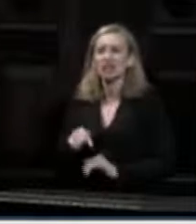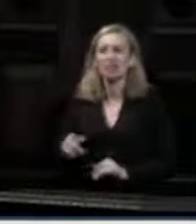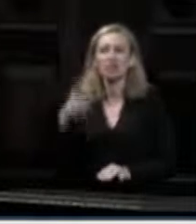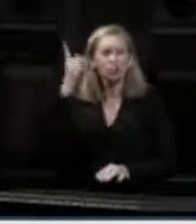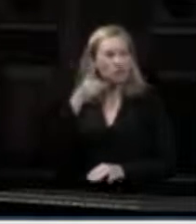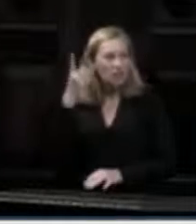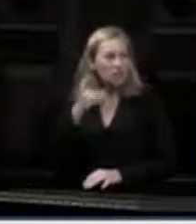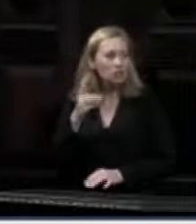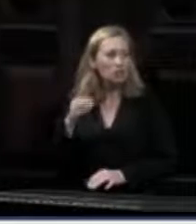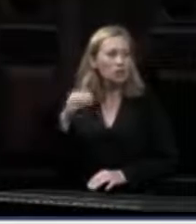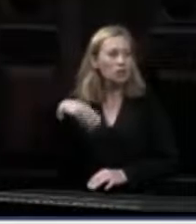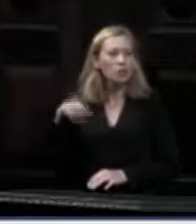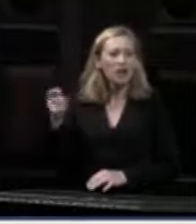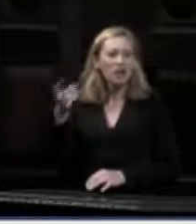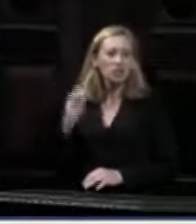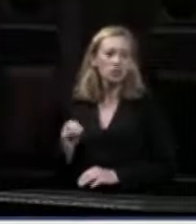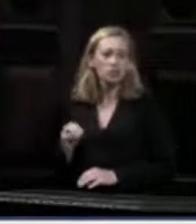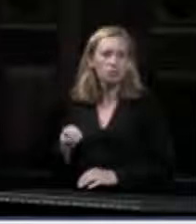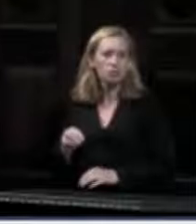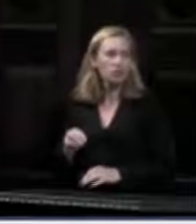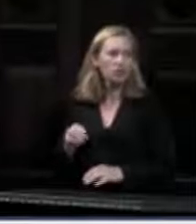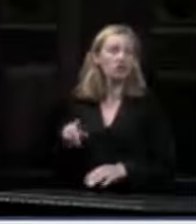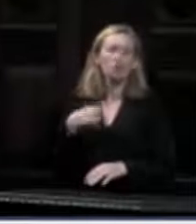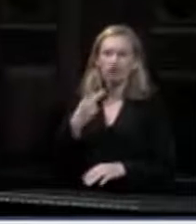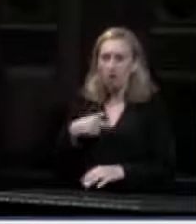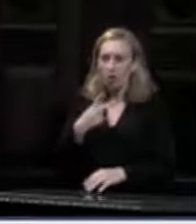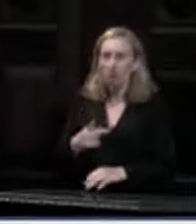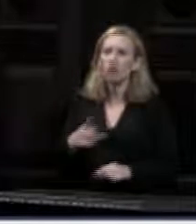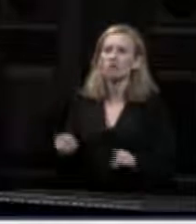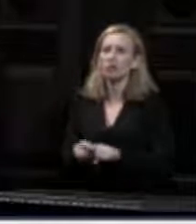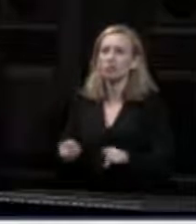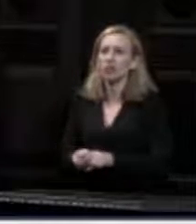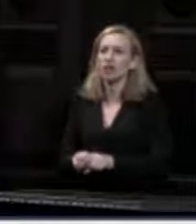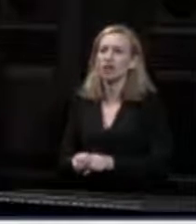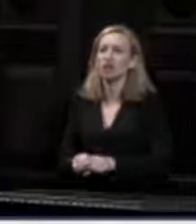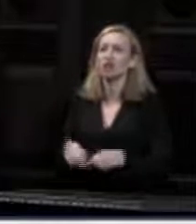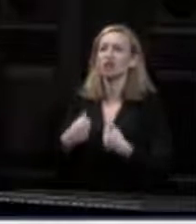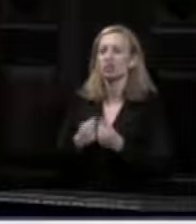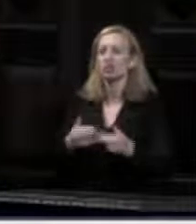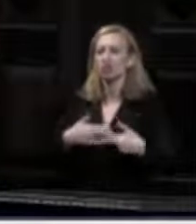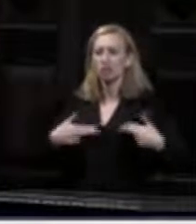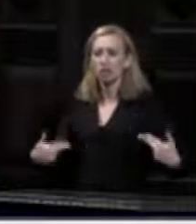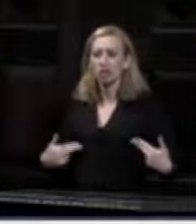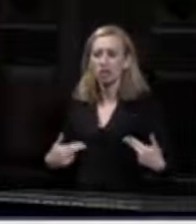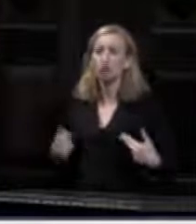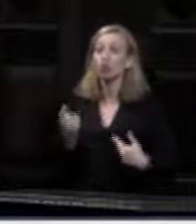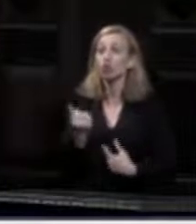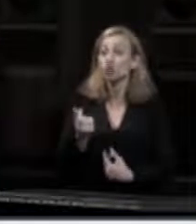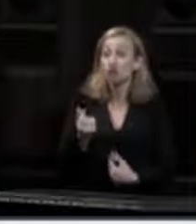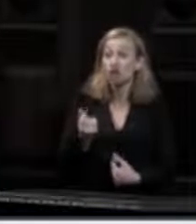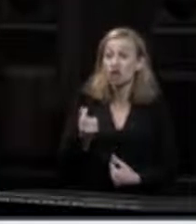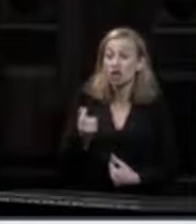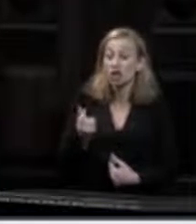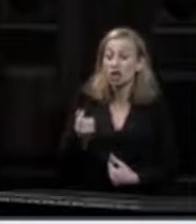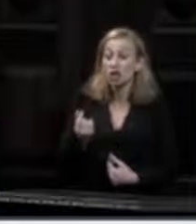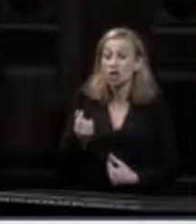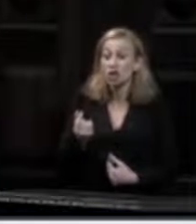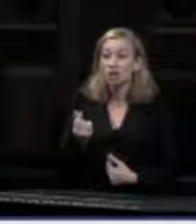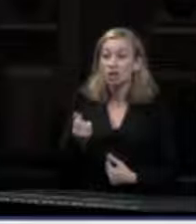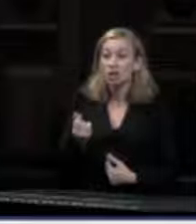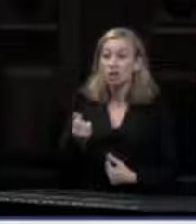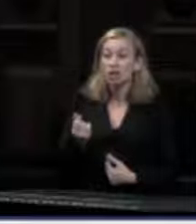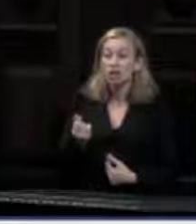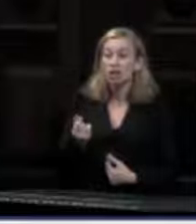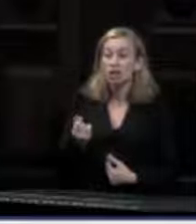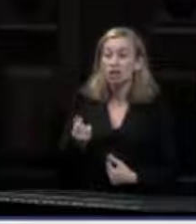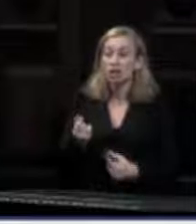deputado Márcio Pacheco trouxe, e também nos meios de comunicação, que dinheiros destinados às emendas parlamentares